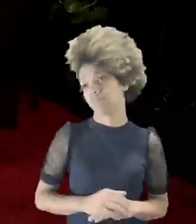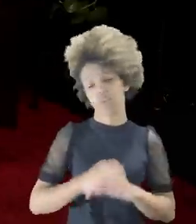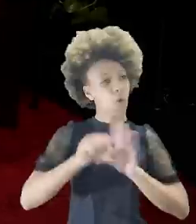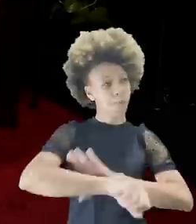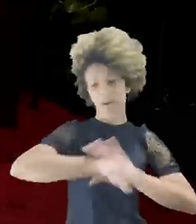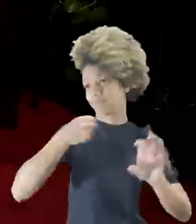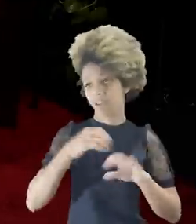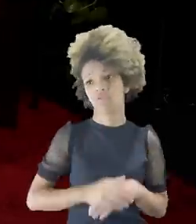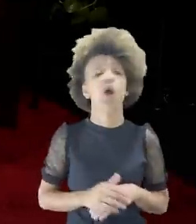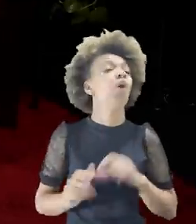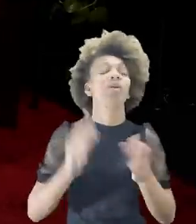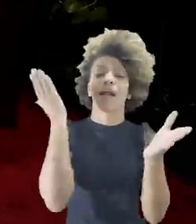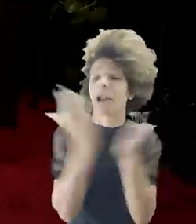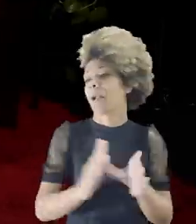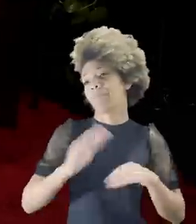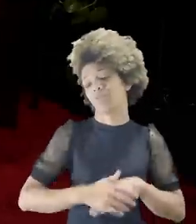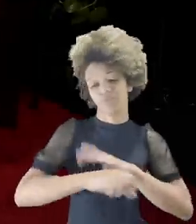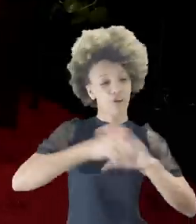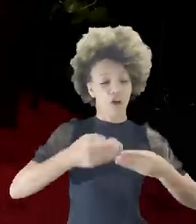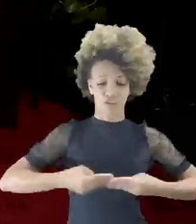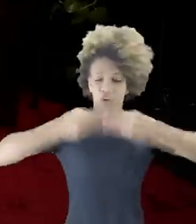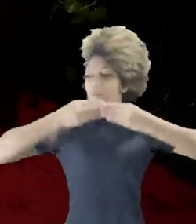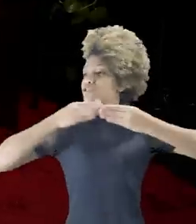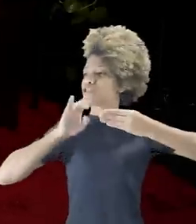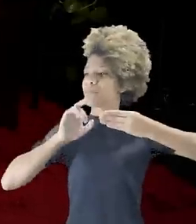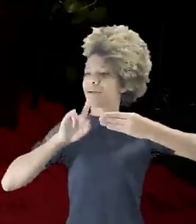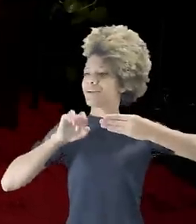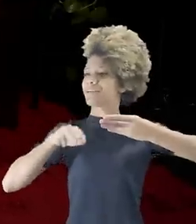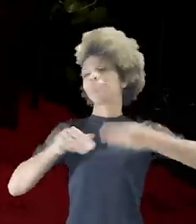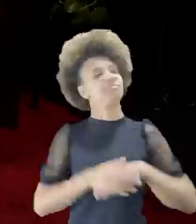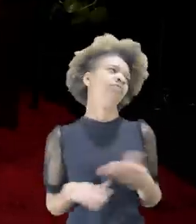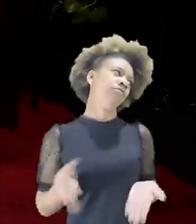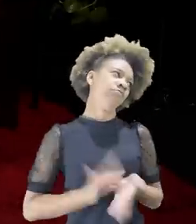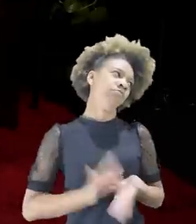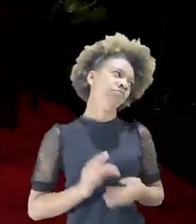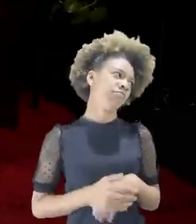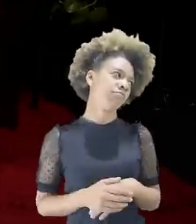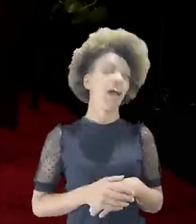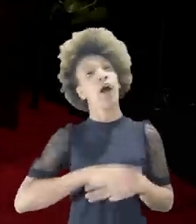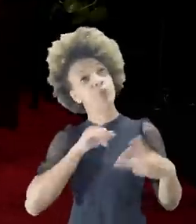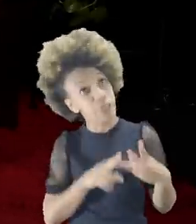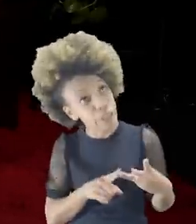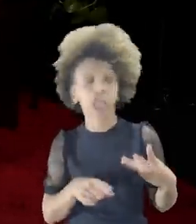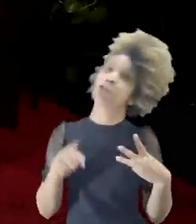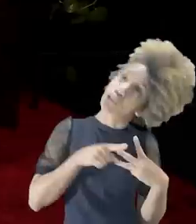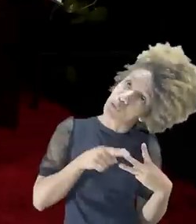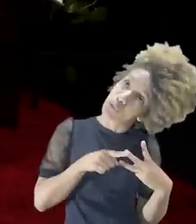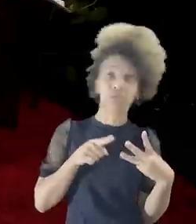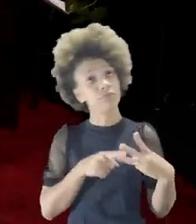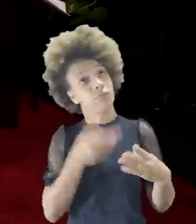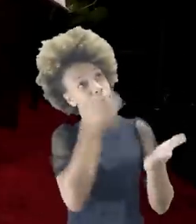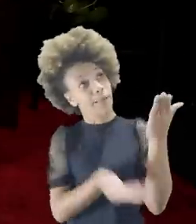o que ferrou o basquete brasileiro foi um muro de Berlim vamos jogar a real vocês estariam o terceiro segundo